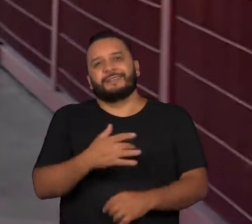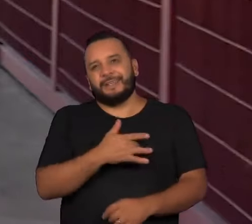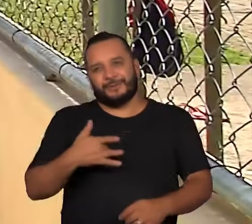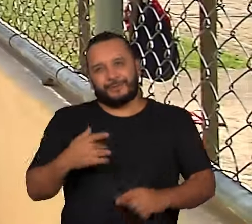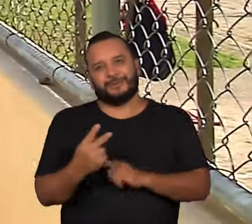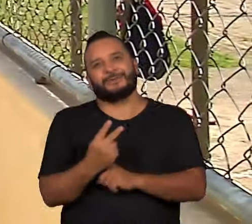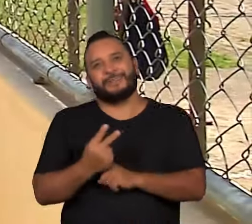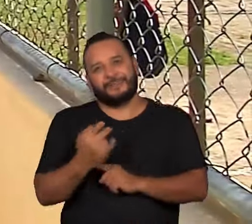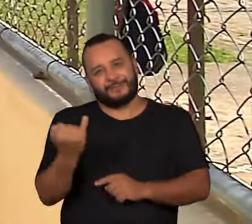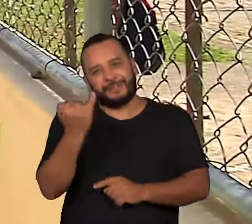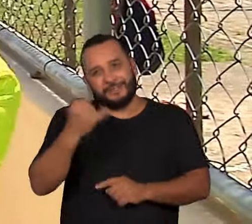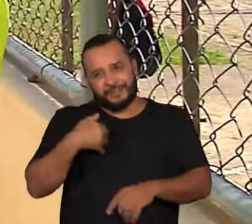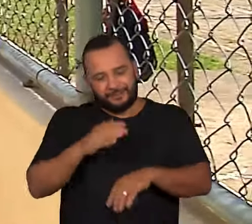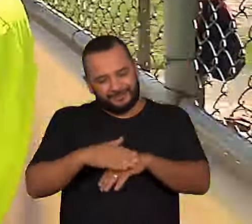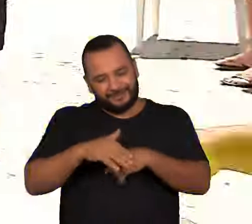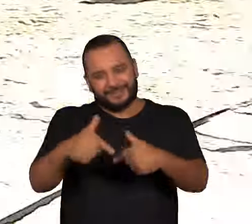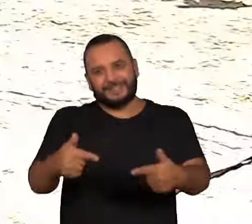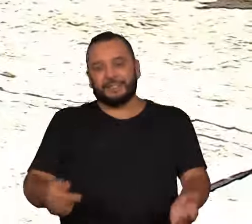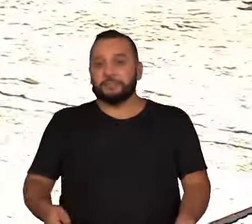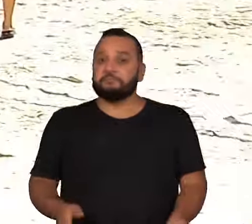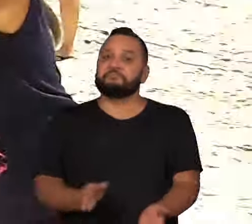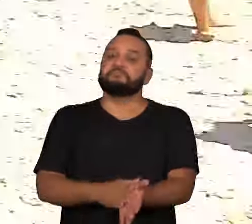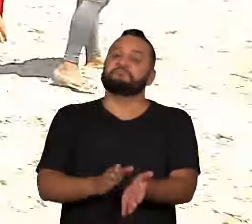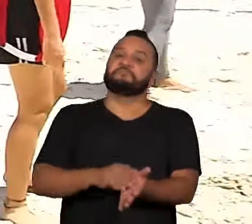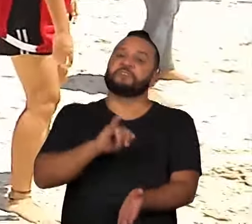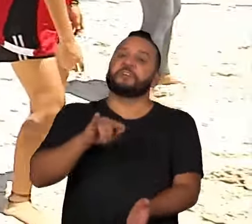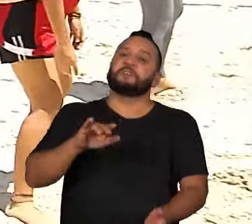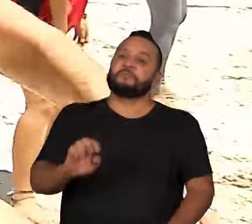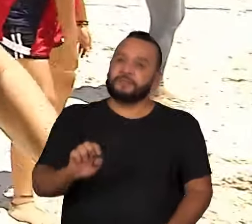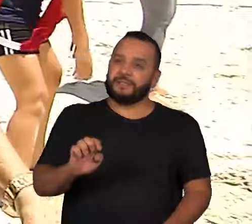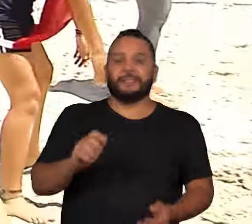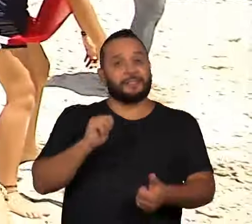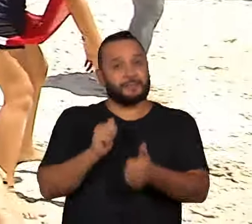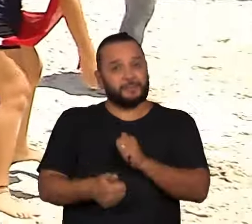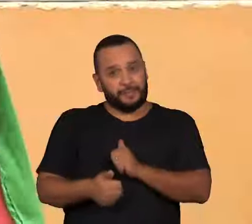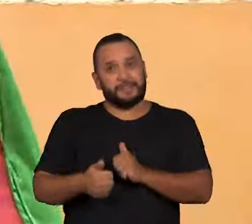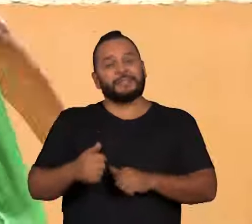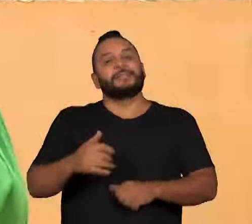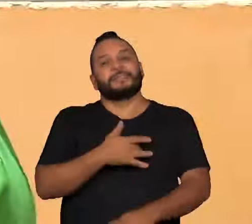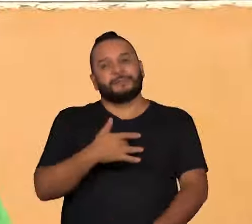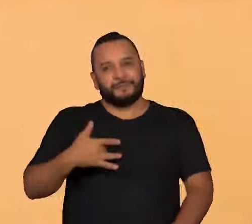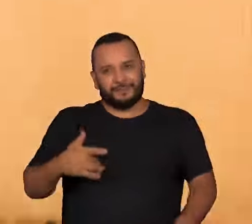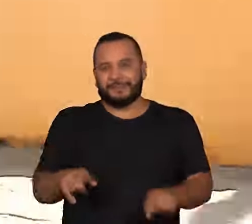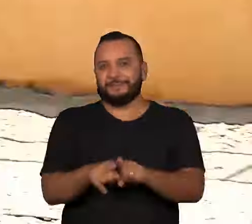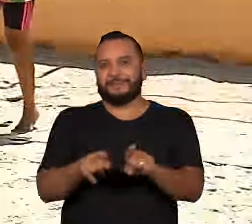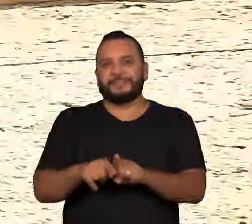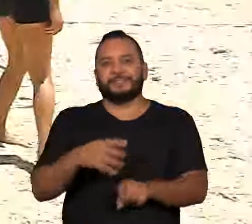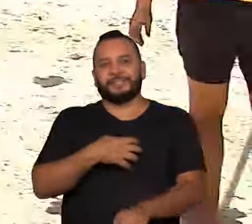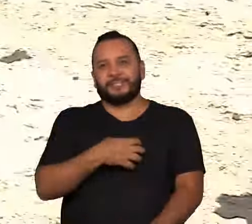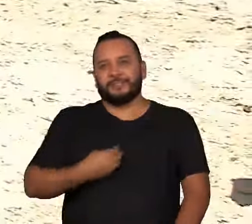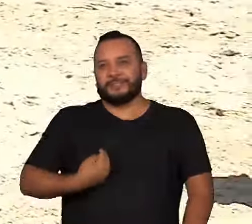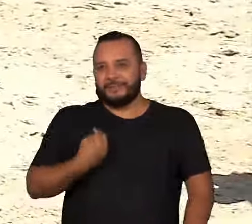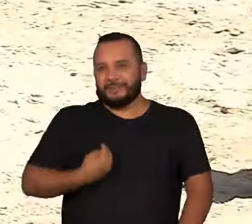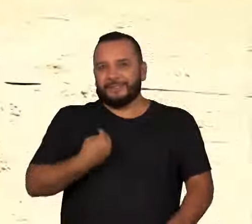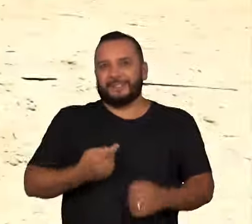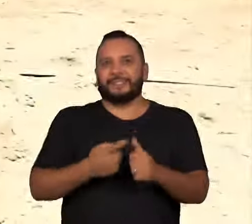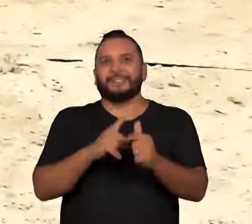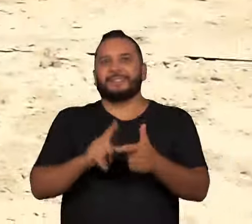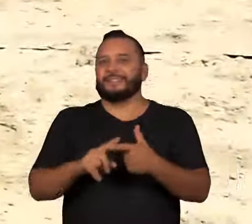fazendo. É isso aí, seu Jaime. O esporte é mais do que saúde. É um estilo de vida, uma porta